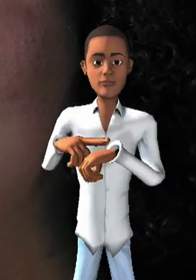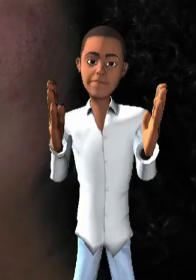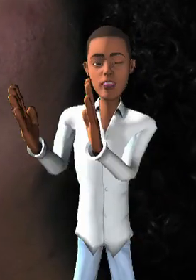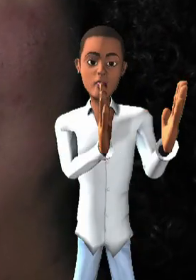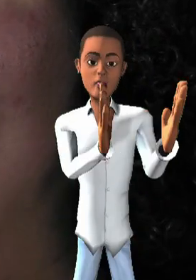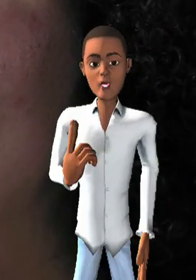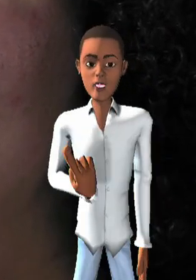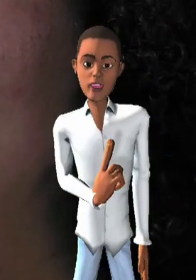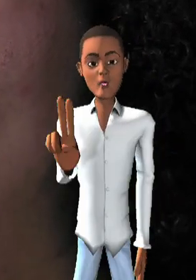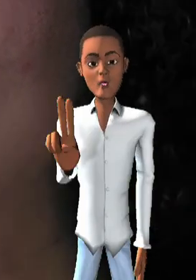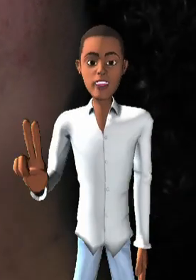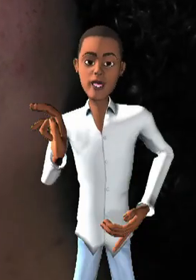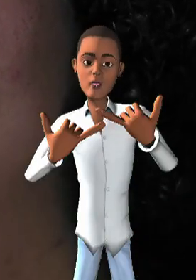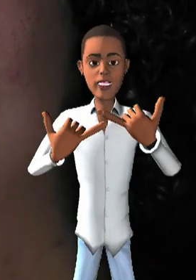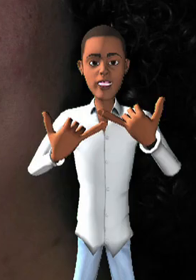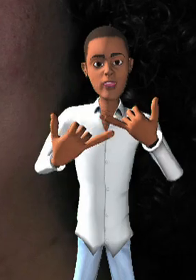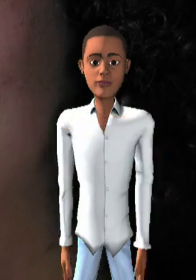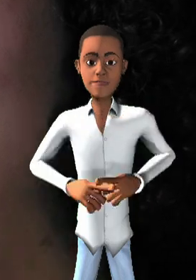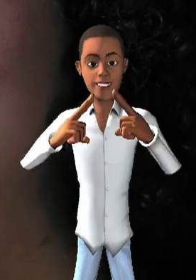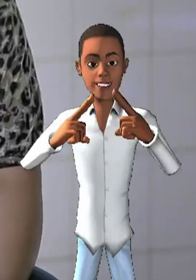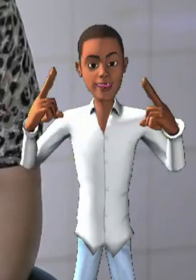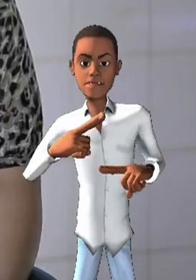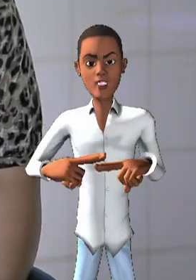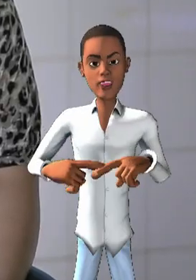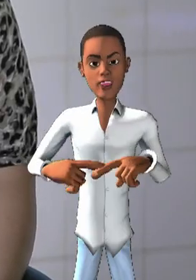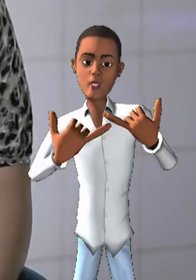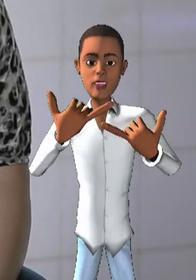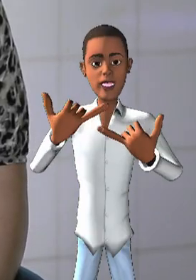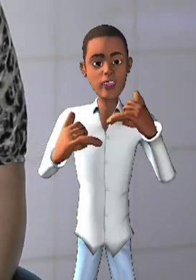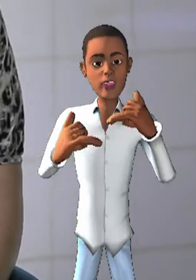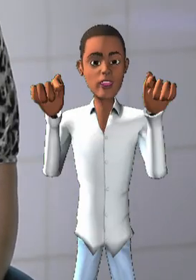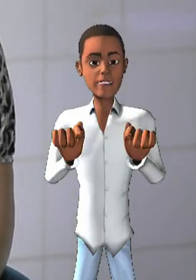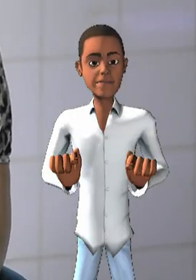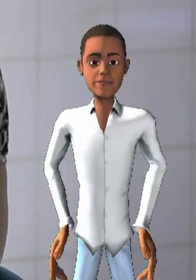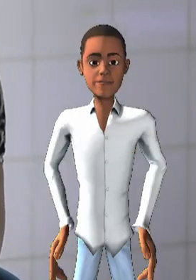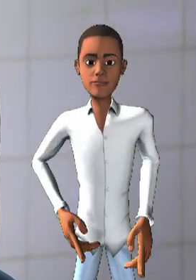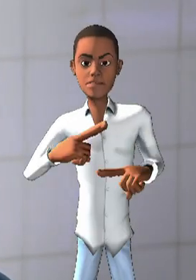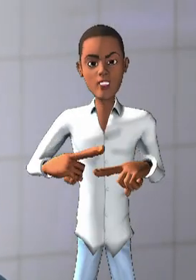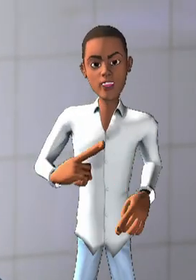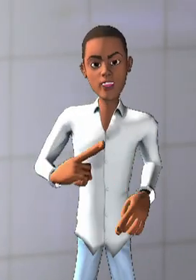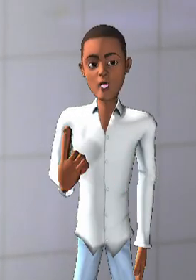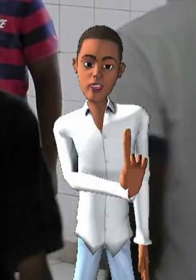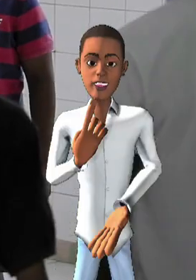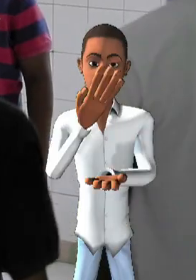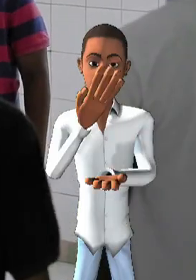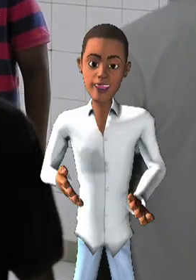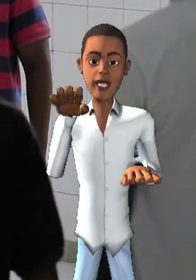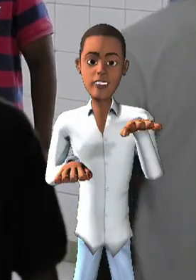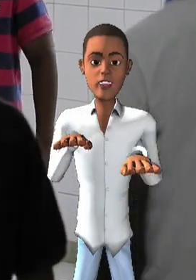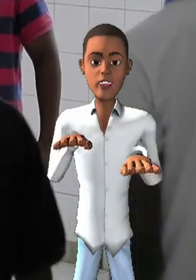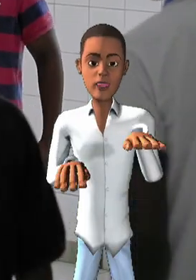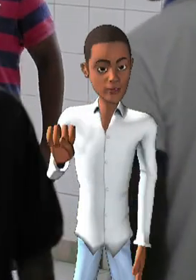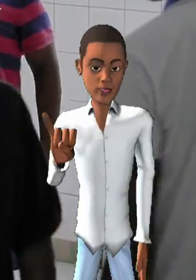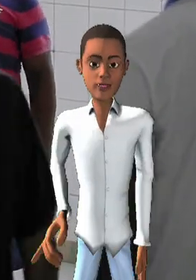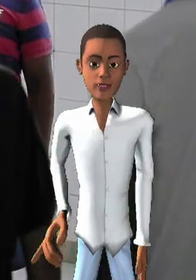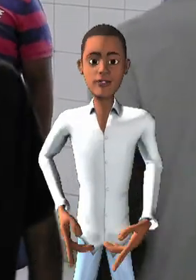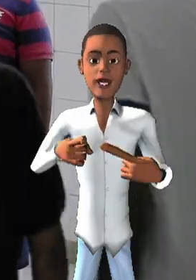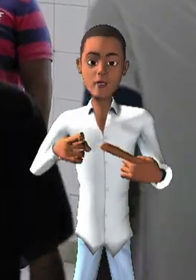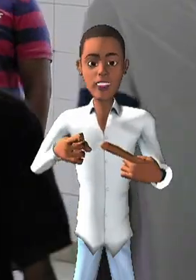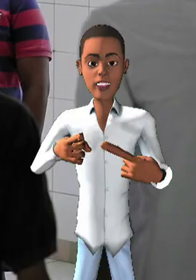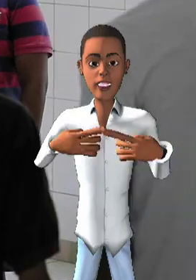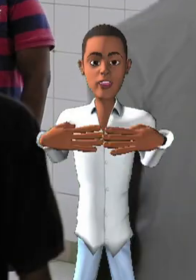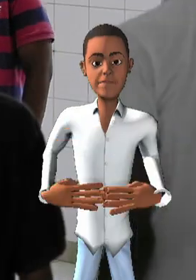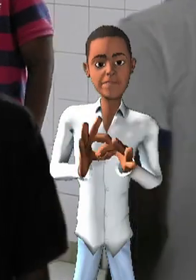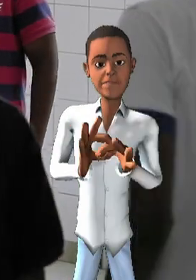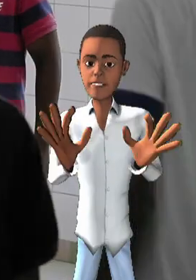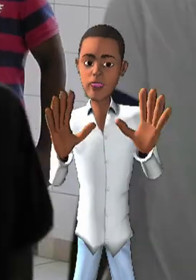momento, a gente sempre parte para um momento lúdico. Mas por que esse momento lúdico é importante? Primeiro porque a gente acredita sim que às vezes,